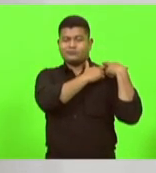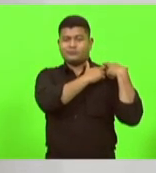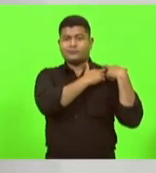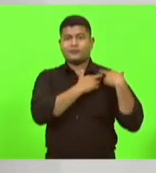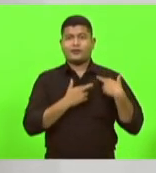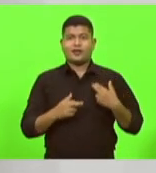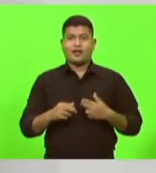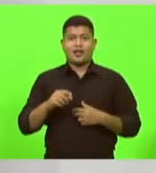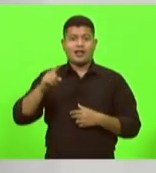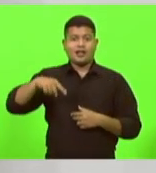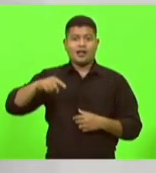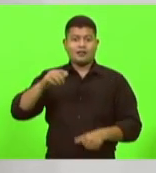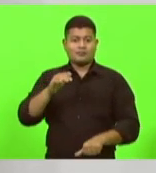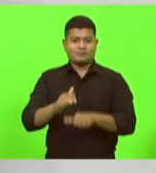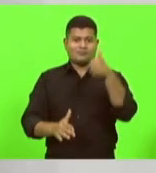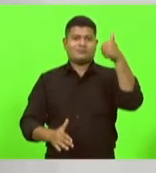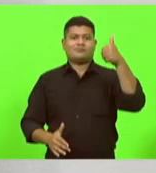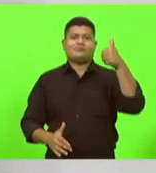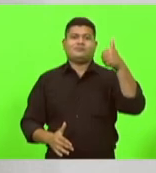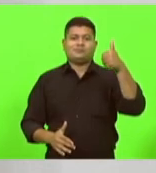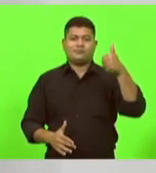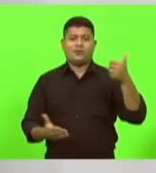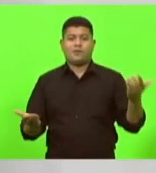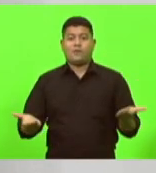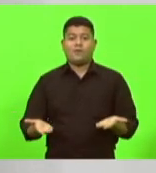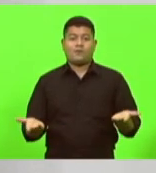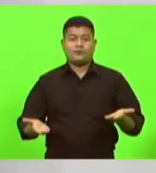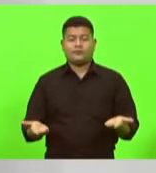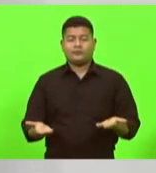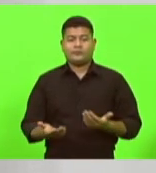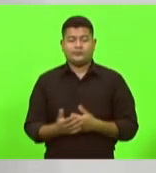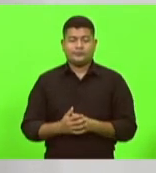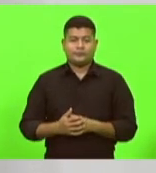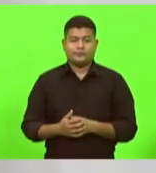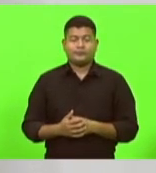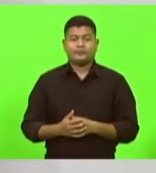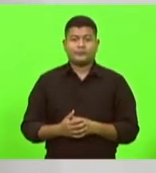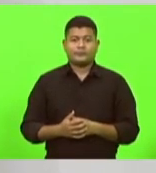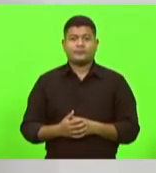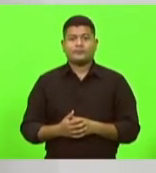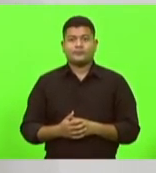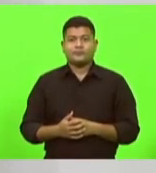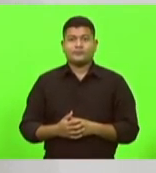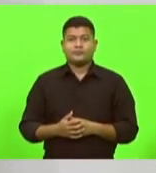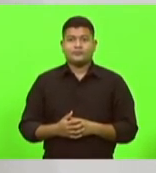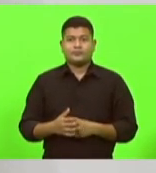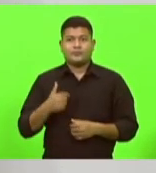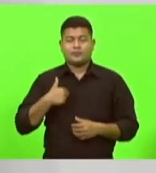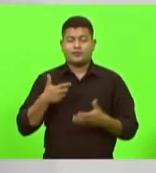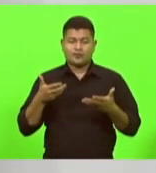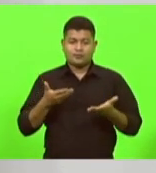é o dia de hoje. Eu quero iniciar